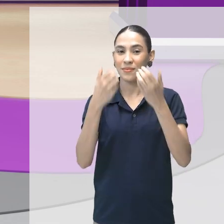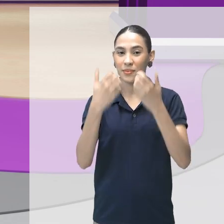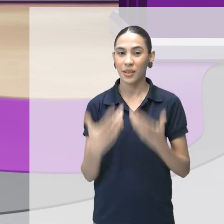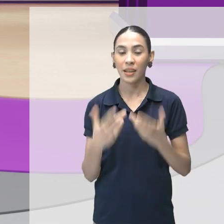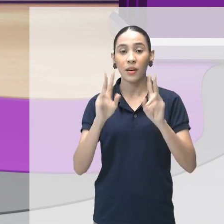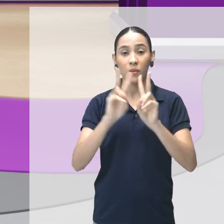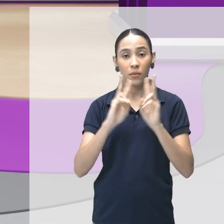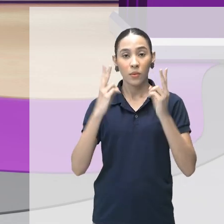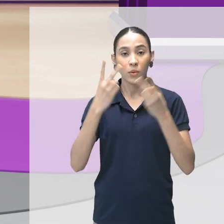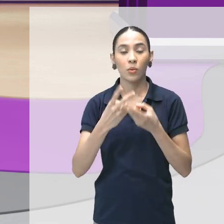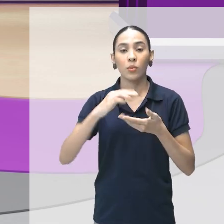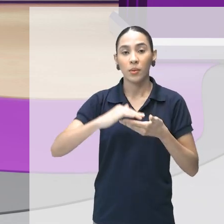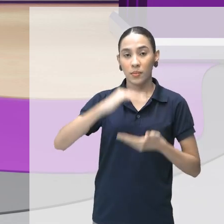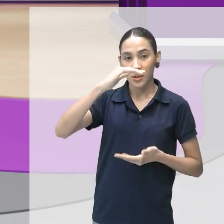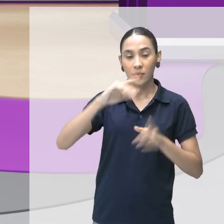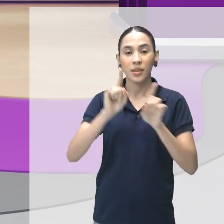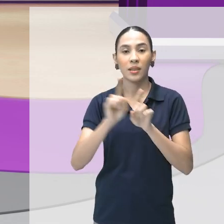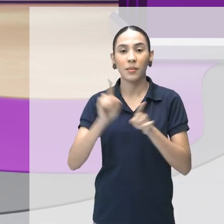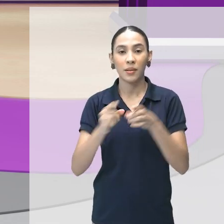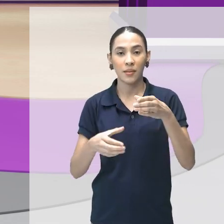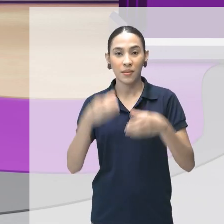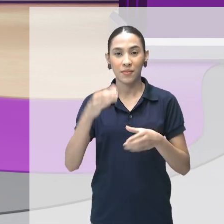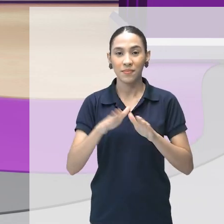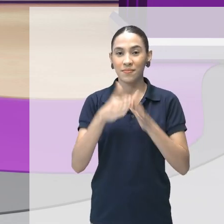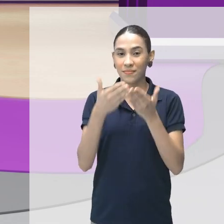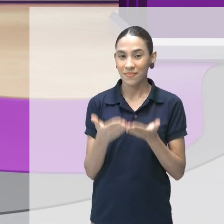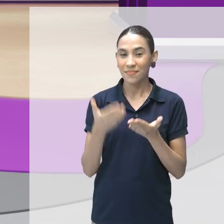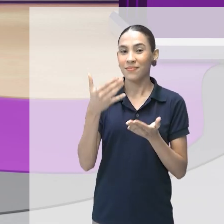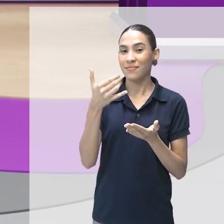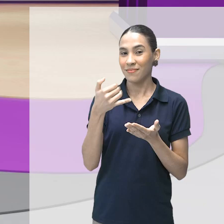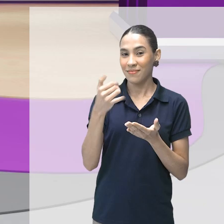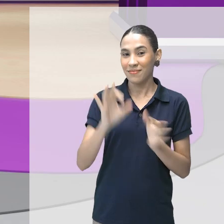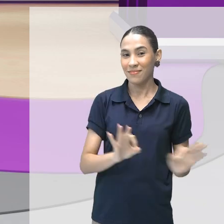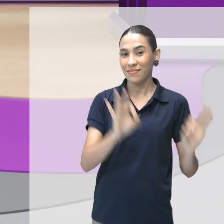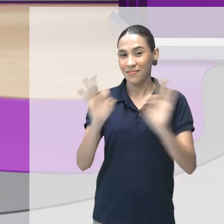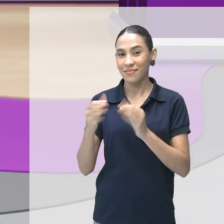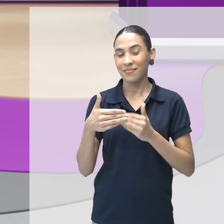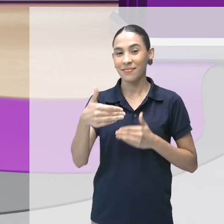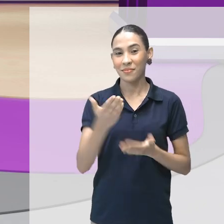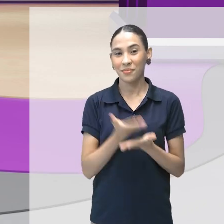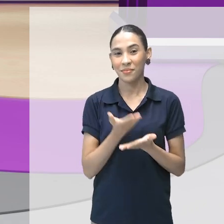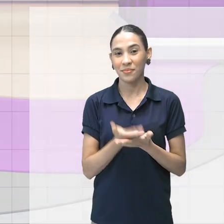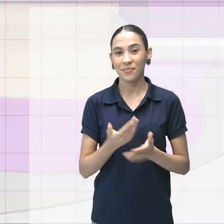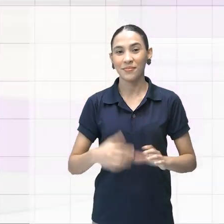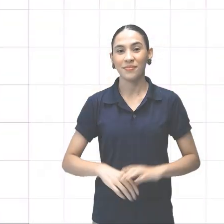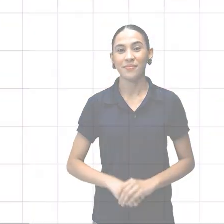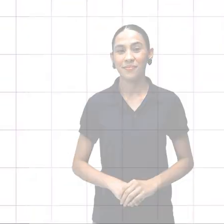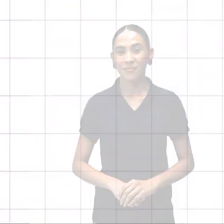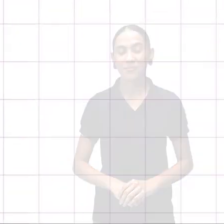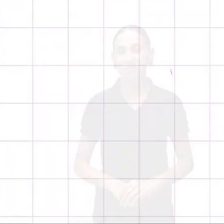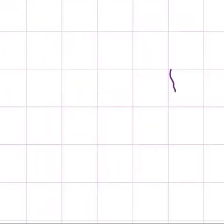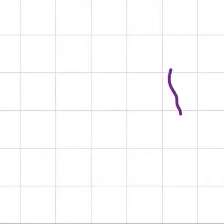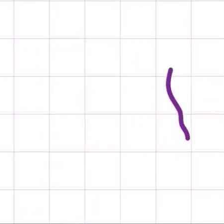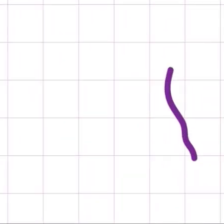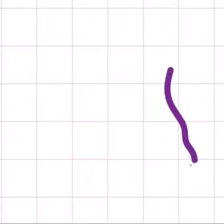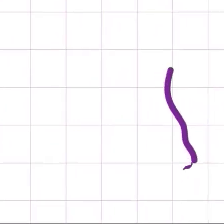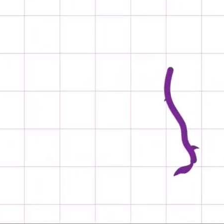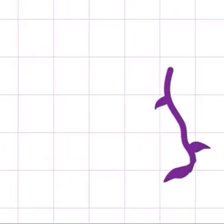sobre volumes de prismas e de cilindros, então pegue seu caderno, pegue sua caneta e vamos para a aula.